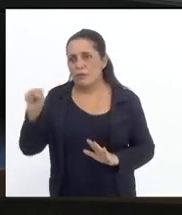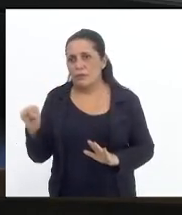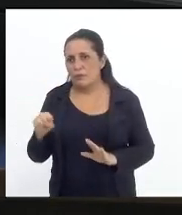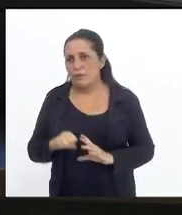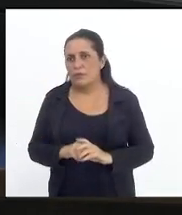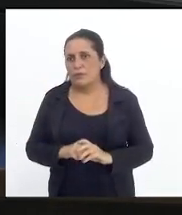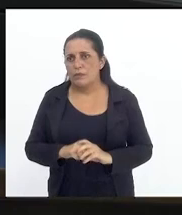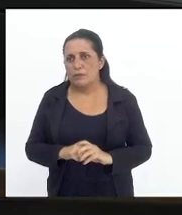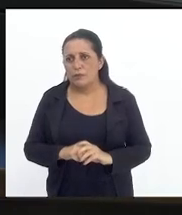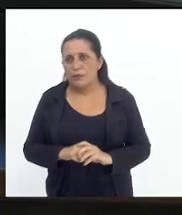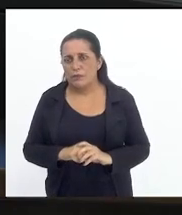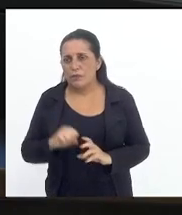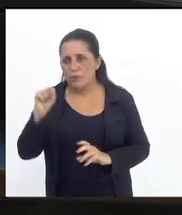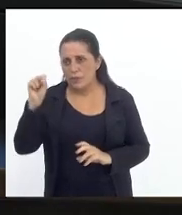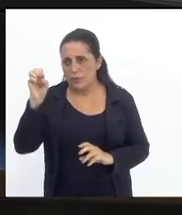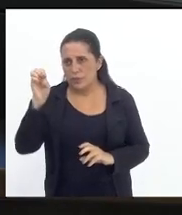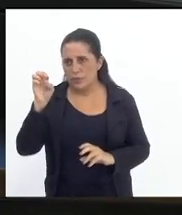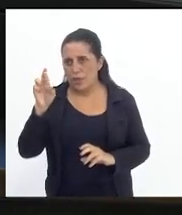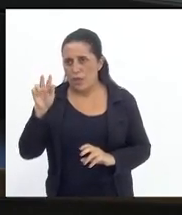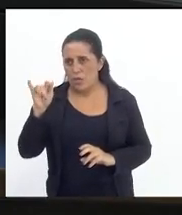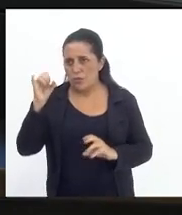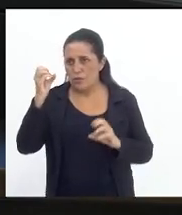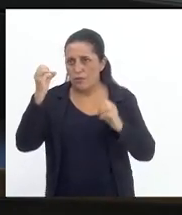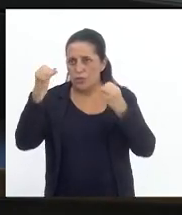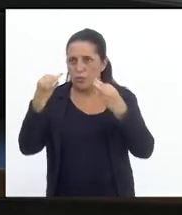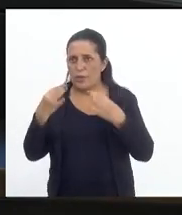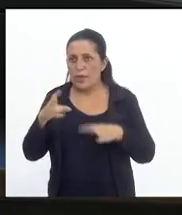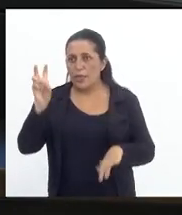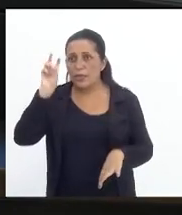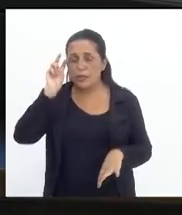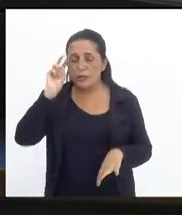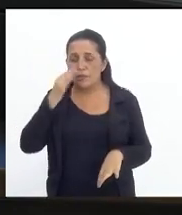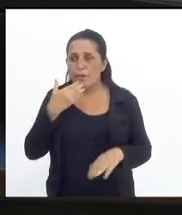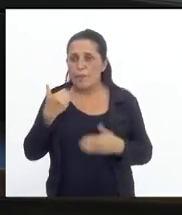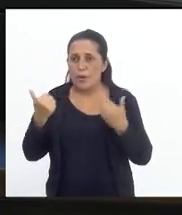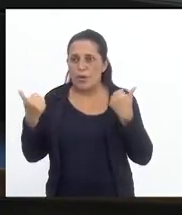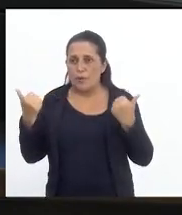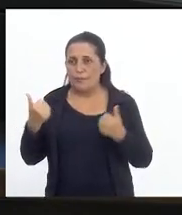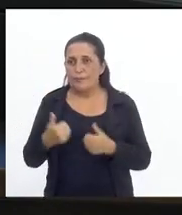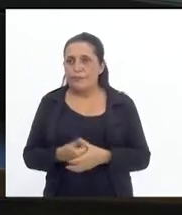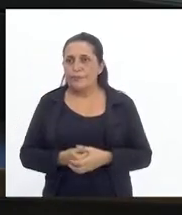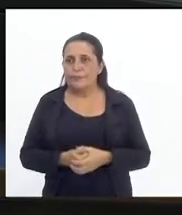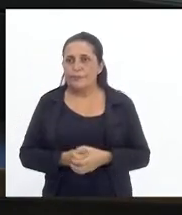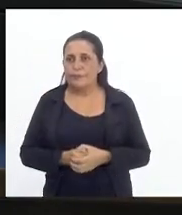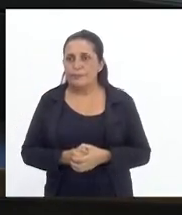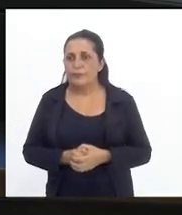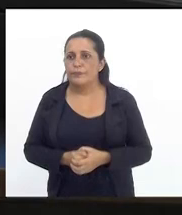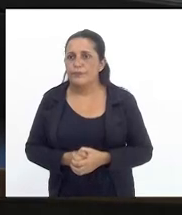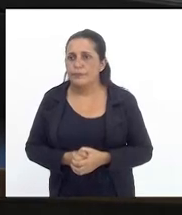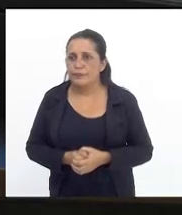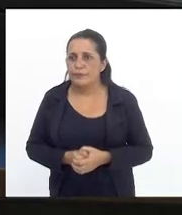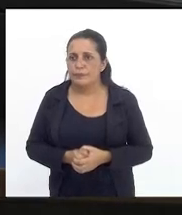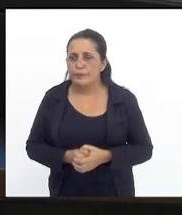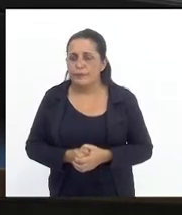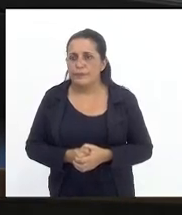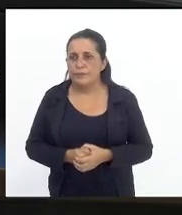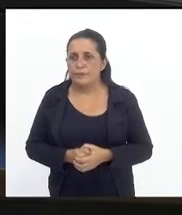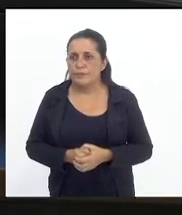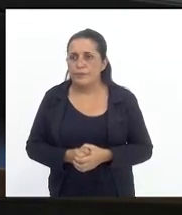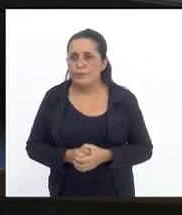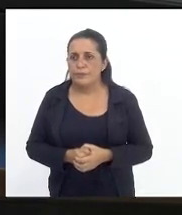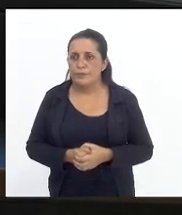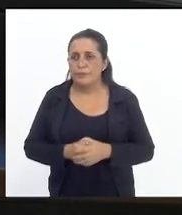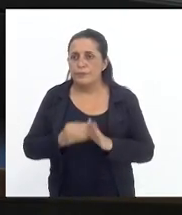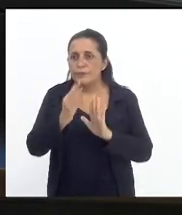Sérgio vai poder falar na quinta-feira melhor e pode passar o próximo então o regime